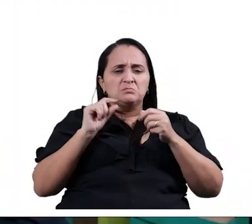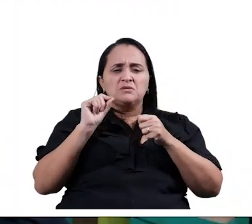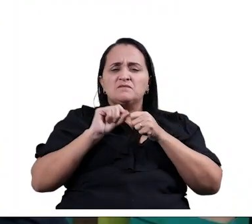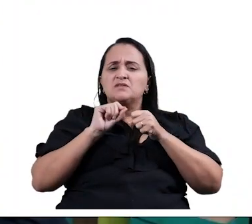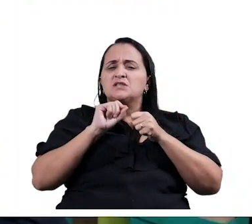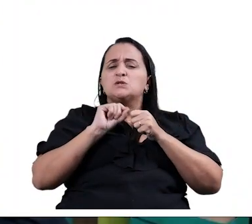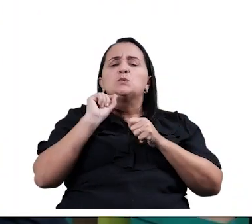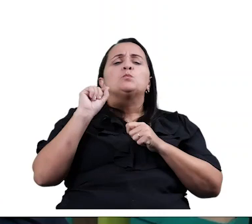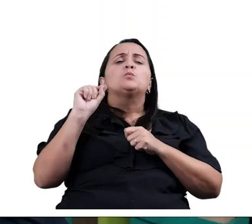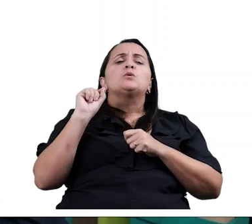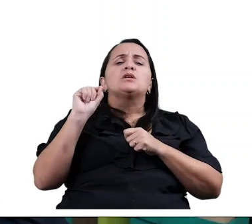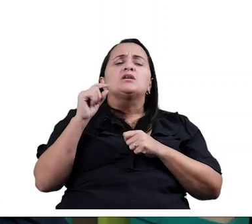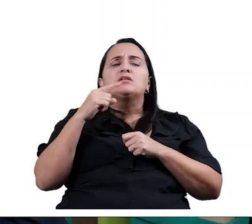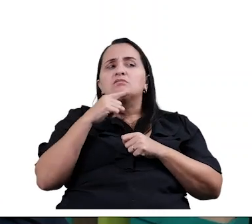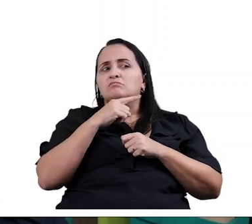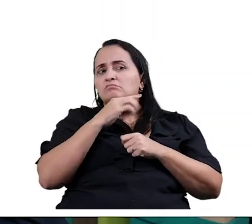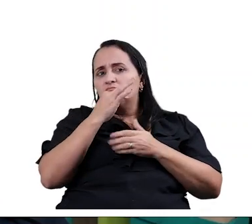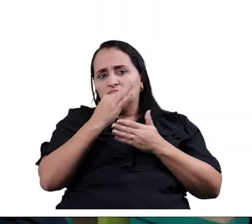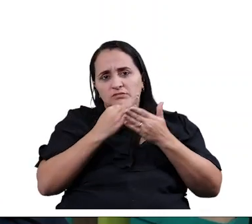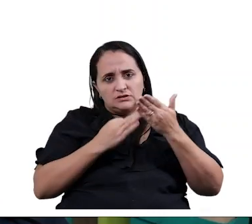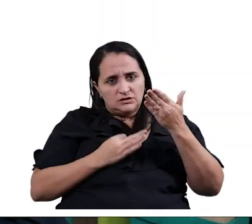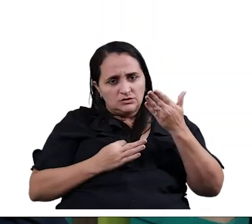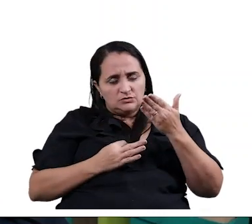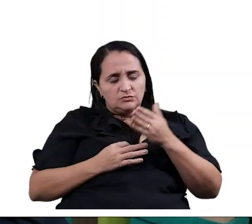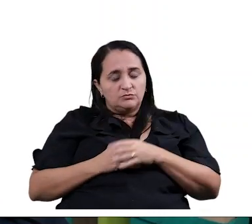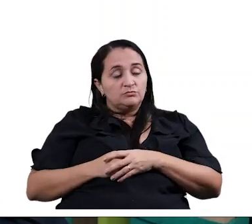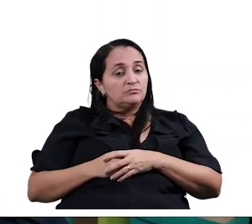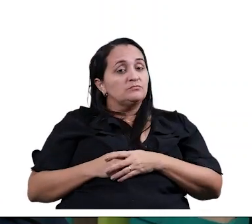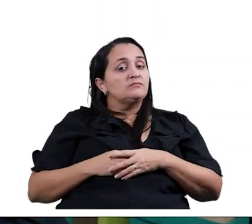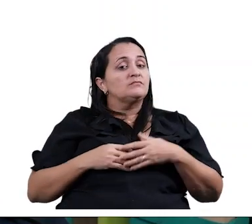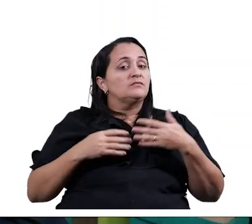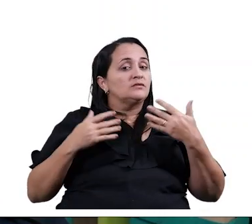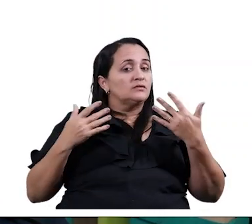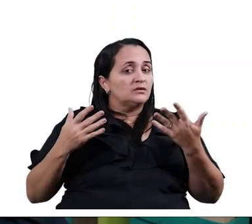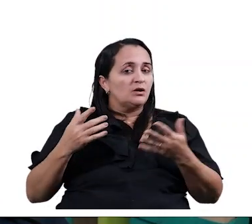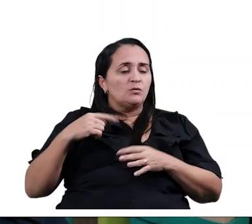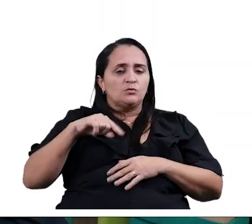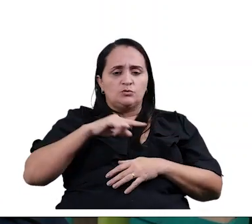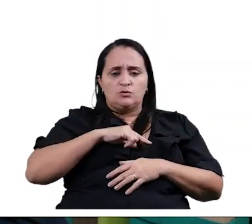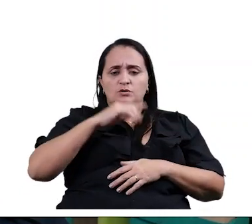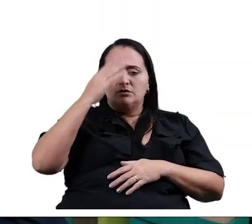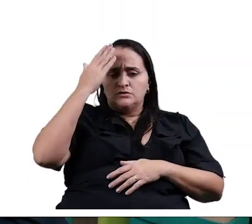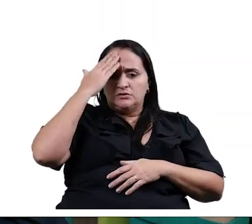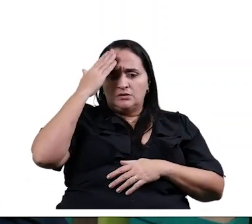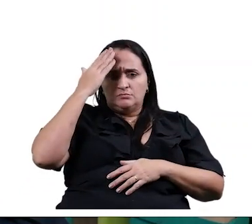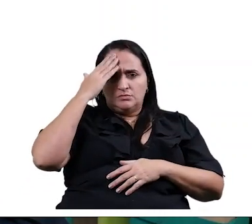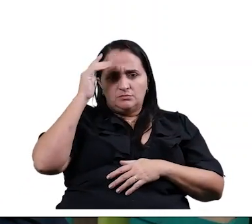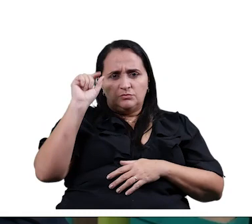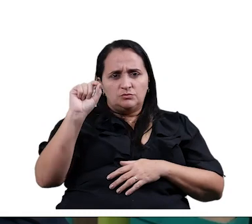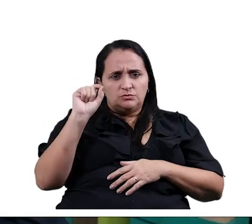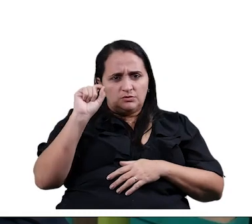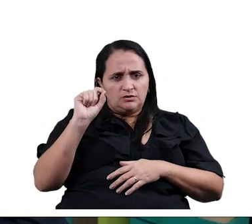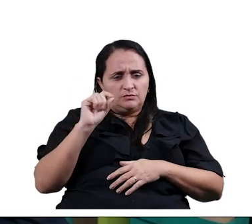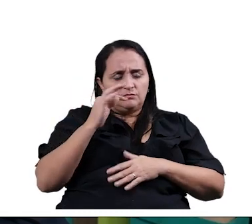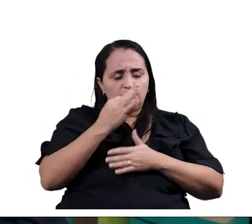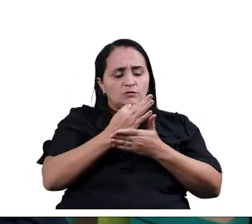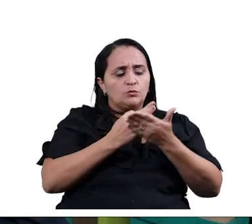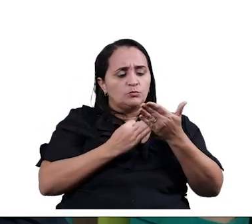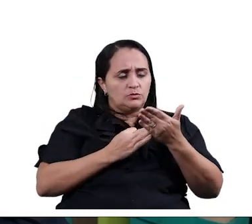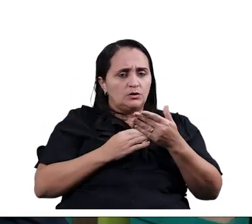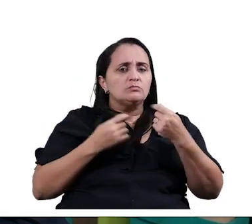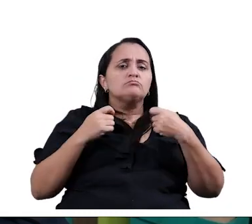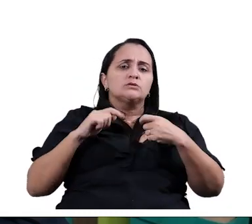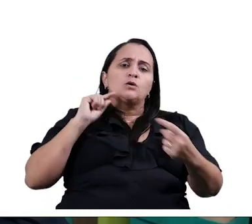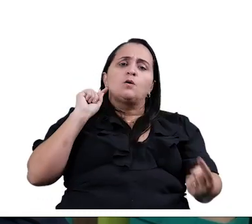Na verdade, nós sabemos que todo texto ele é construído com um objetivo, uma finalidade,